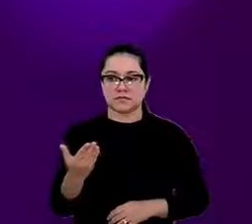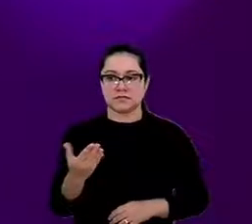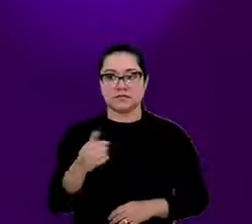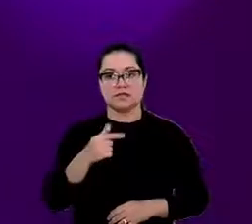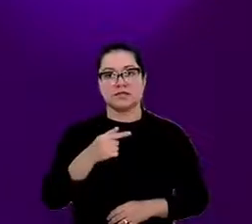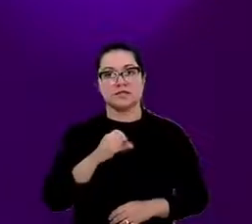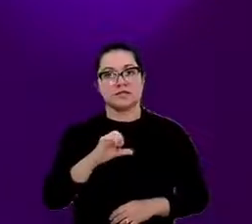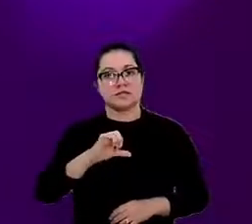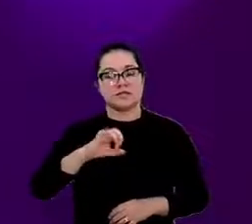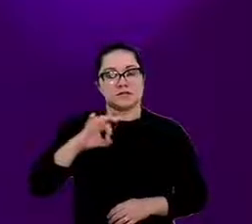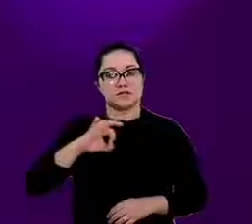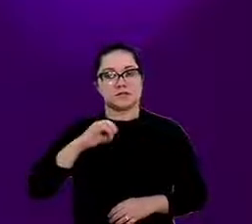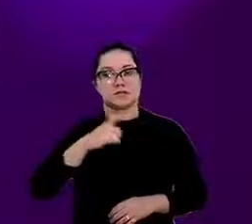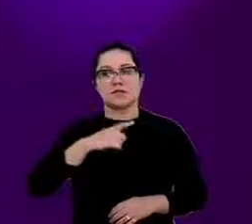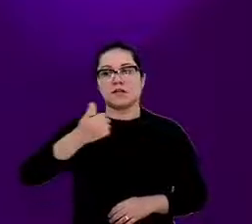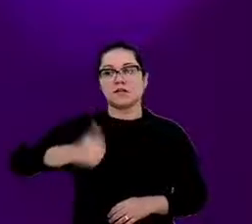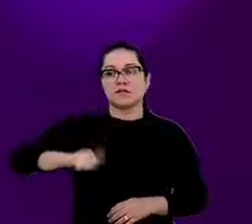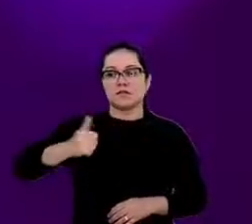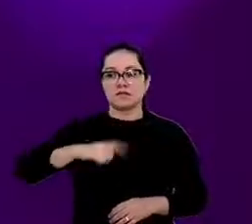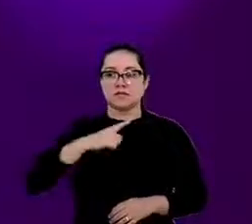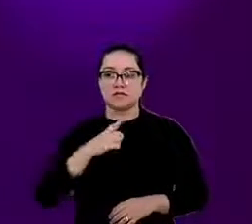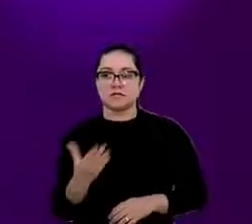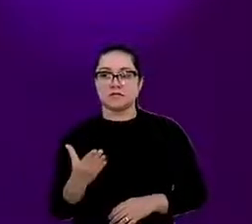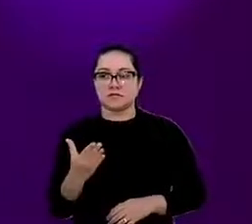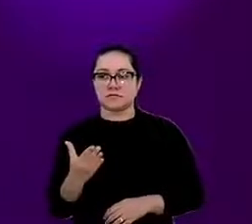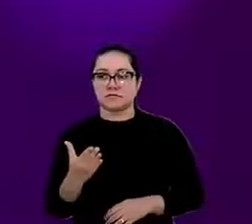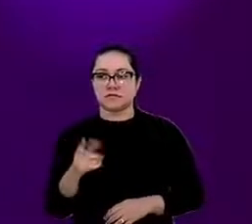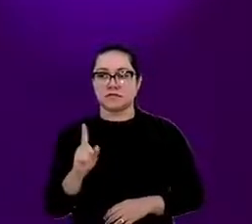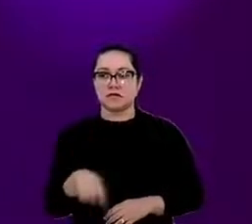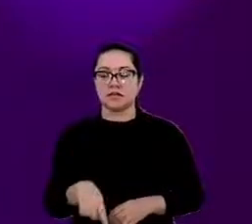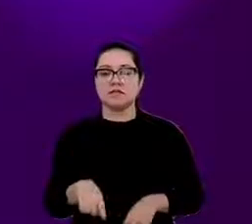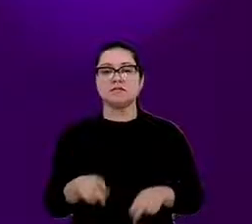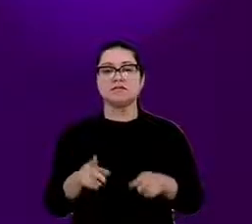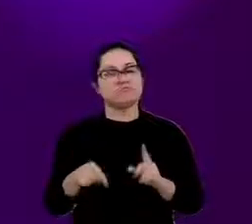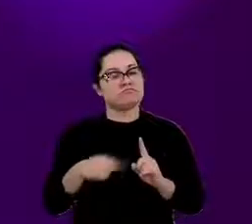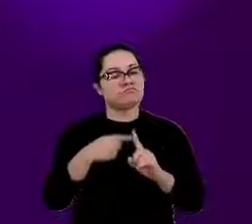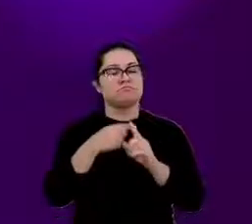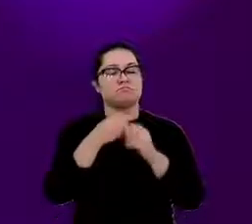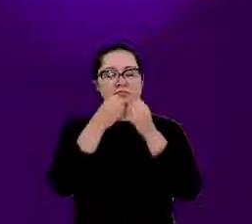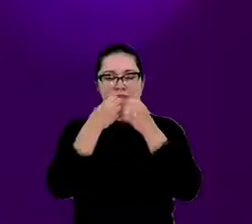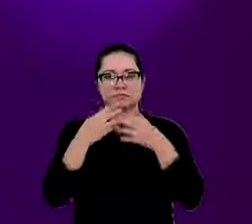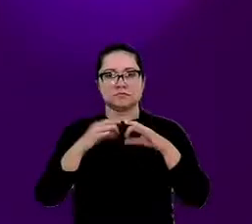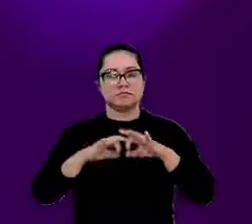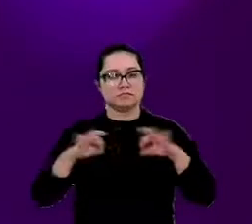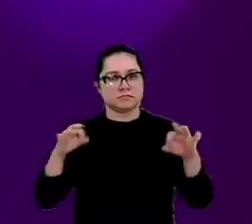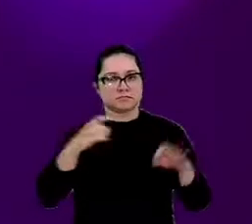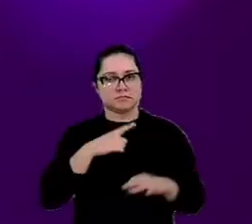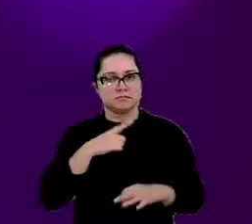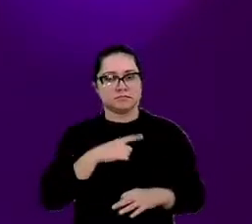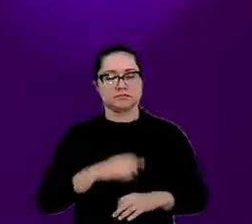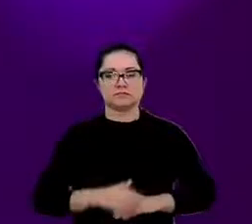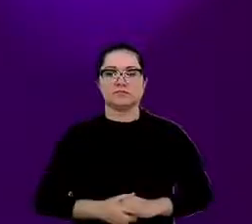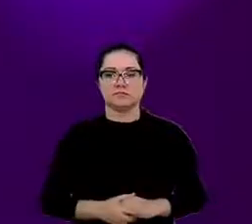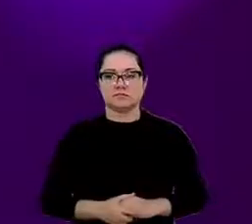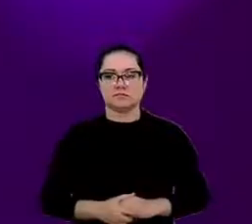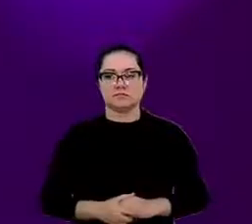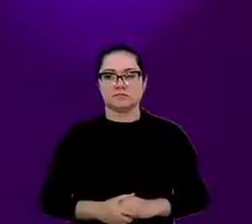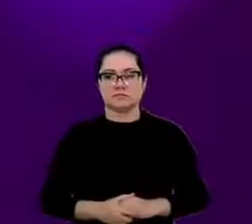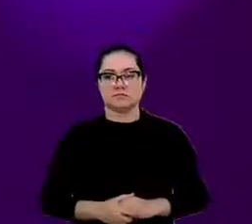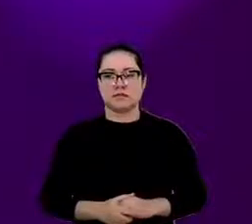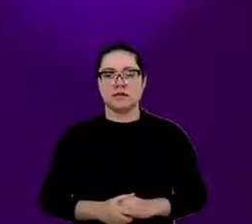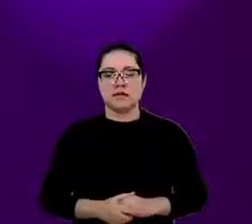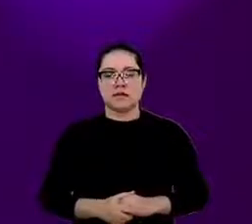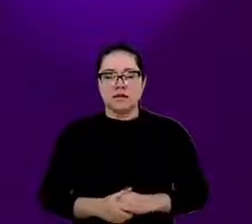79%, e a avaliação funcional extremamente positiva, com um dumping de pressão, uma dissociação entre as